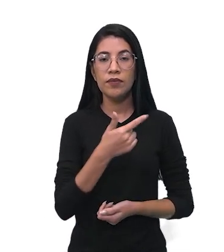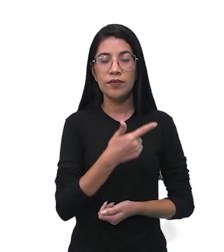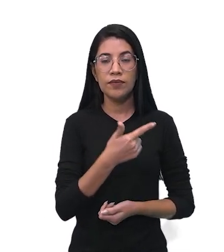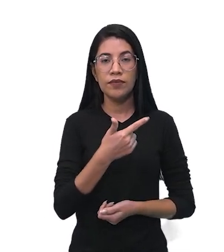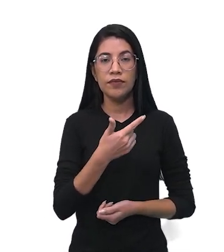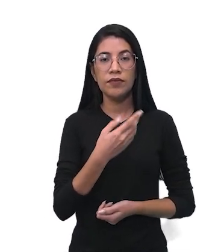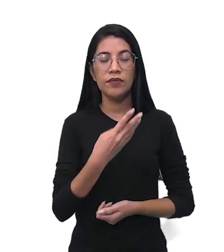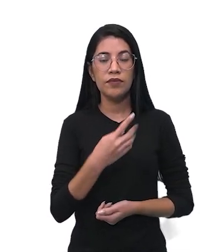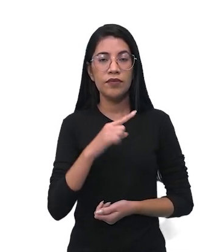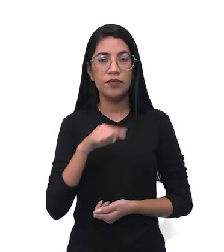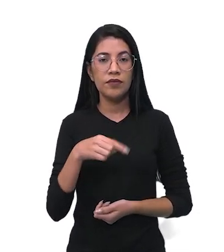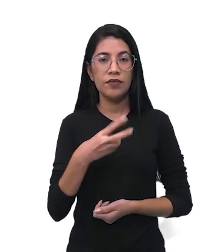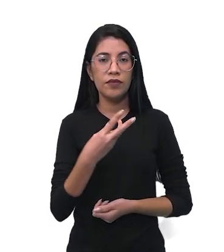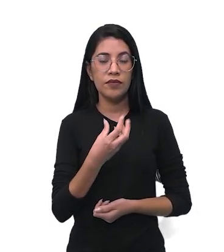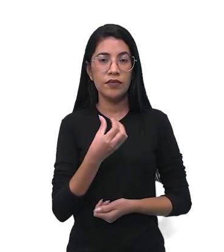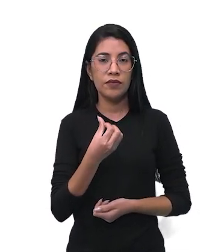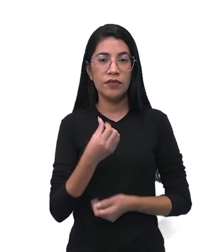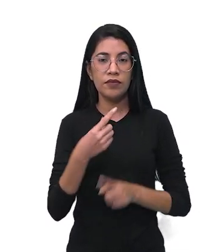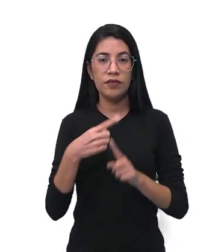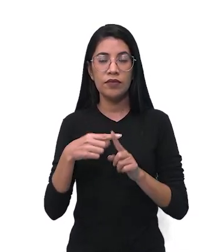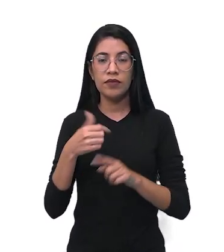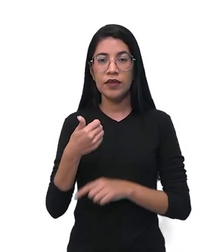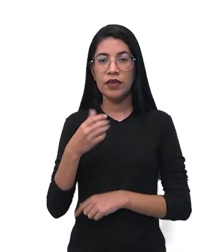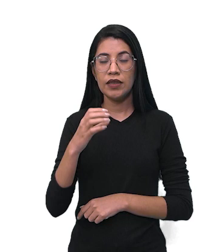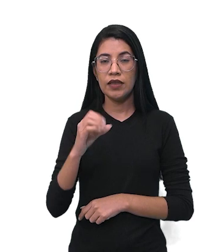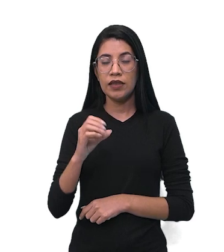24,36 vezes 100 vai dar